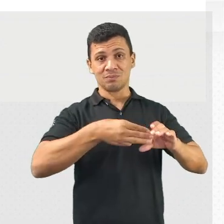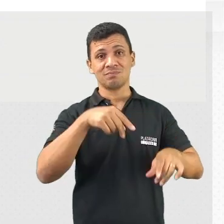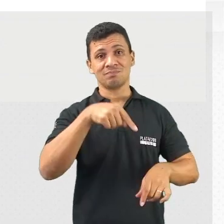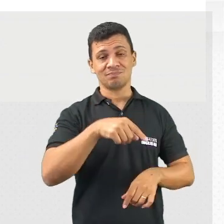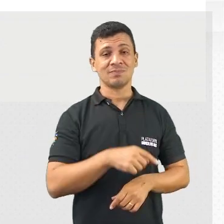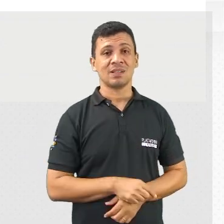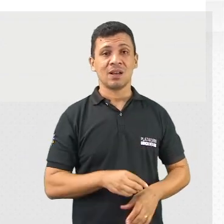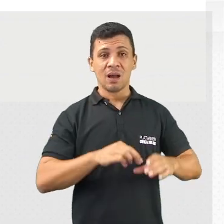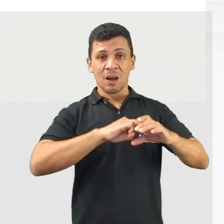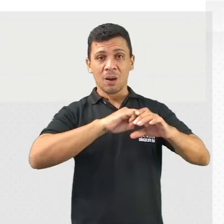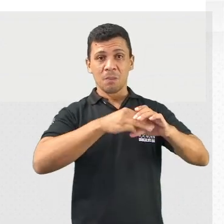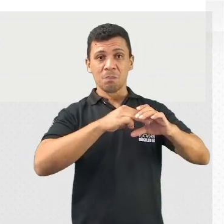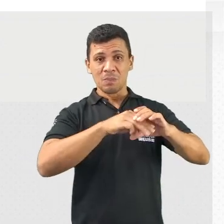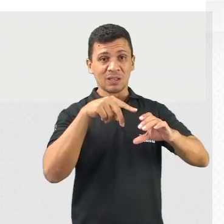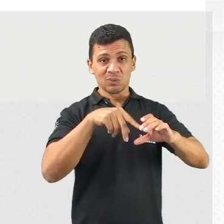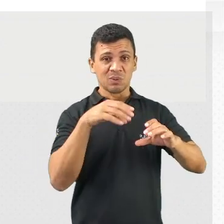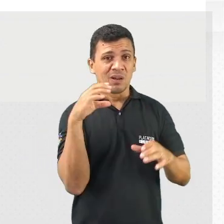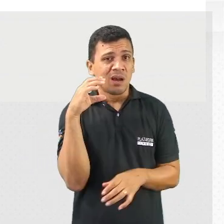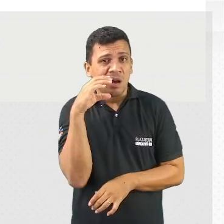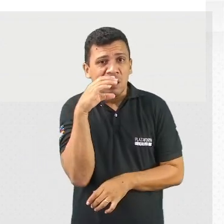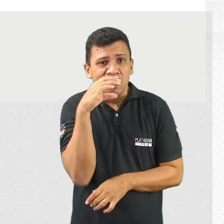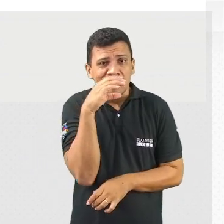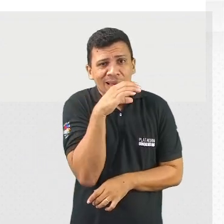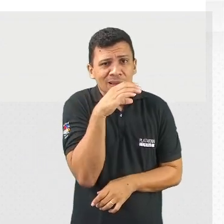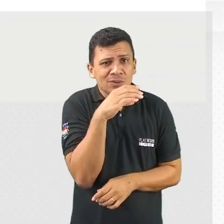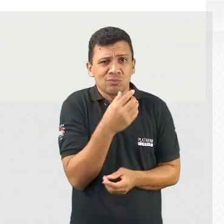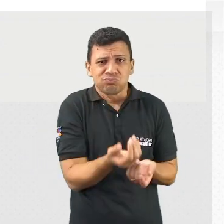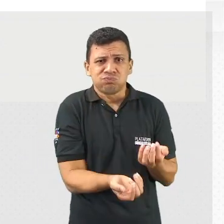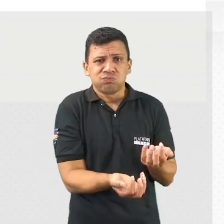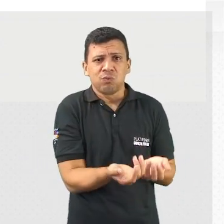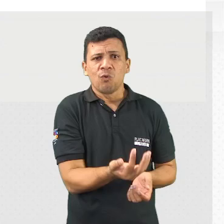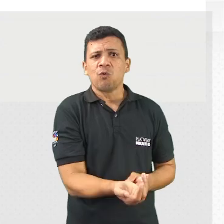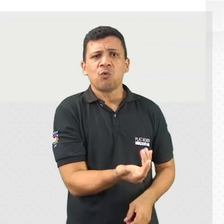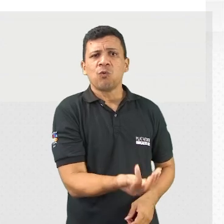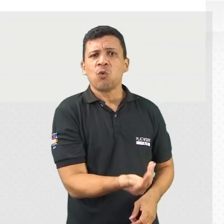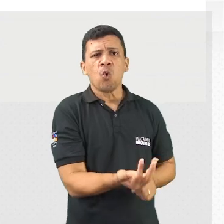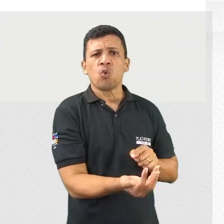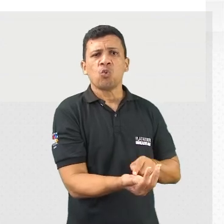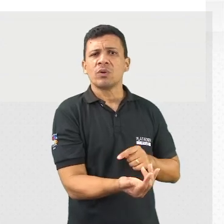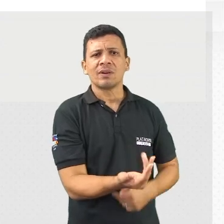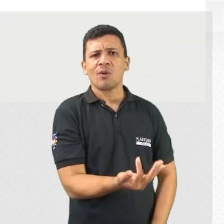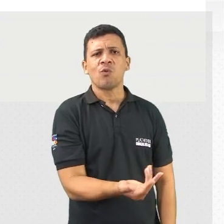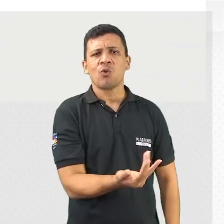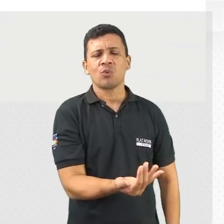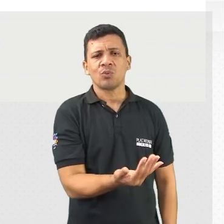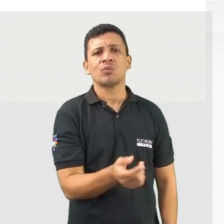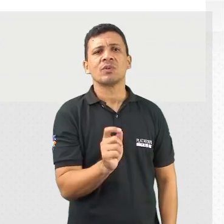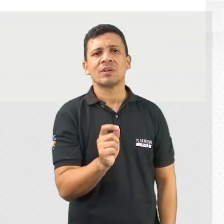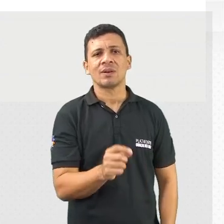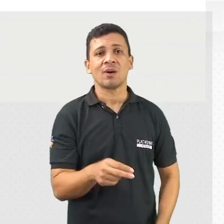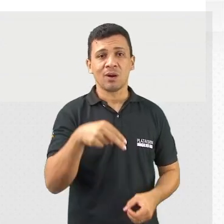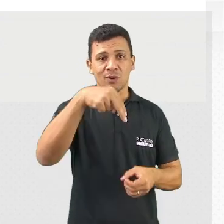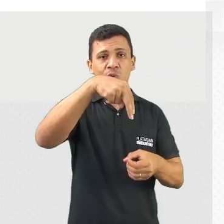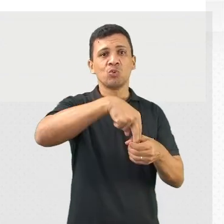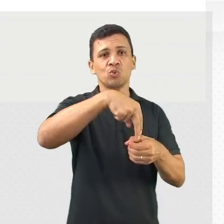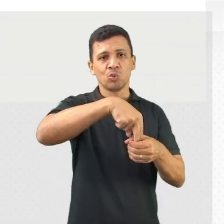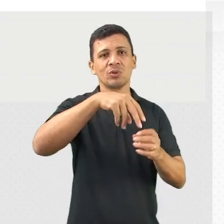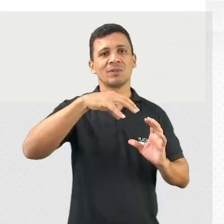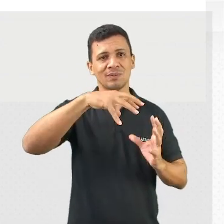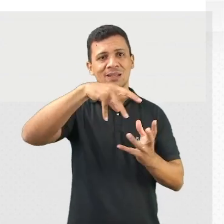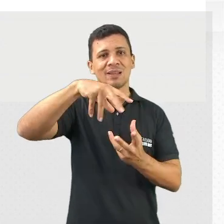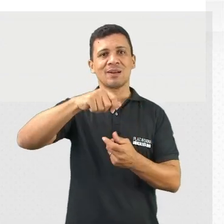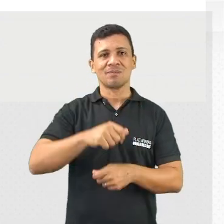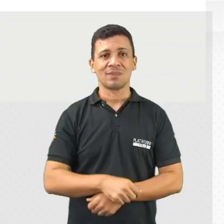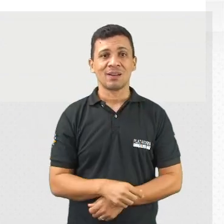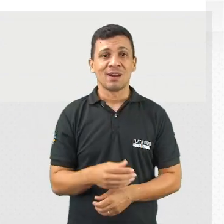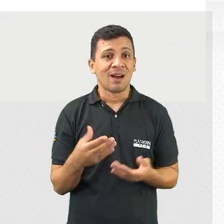está sobre calor, sobre pressão. E quem seria aqui o fogo? O fogo, gente, seria o núcleo da Terra,